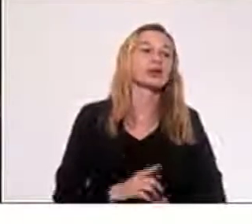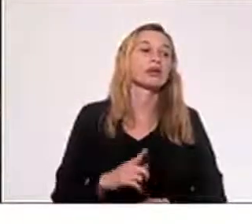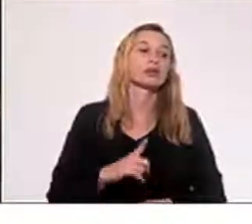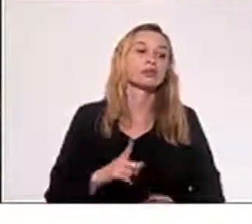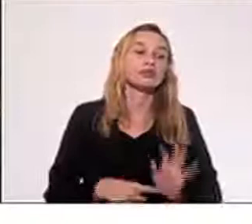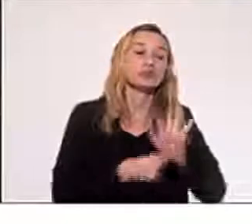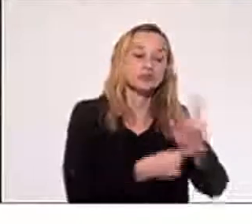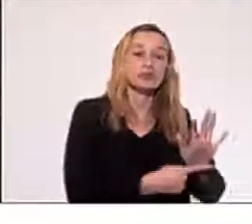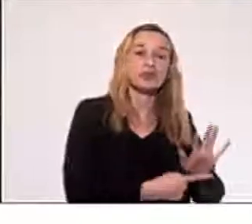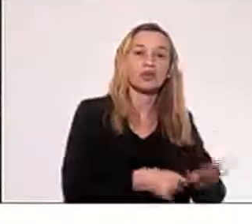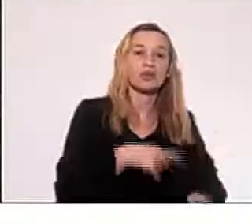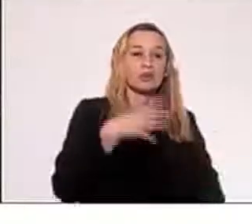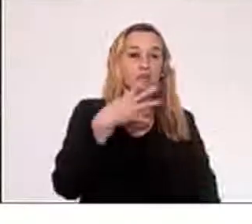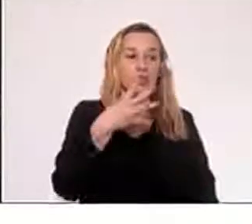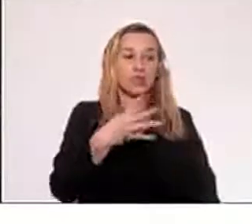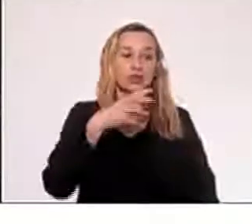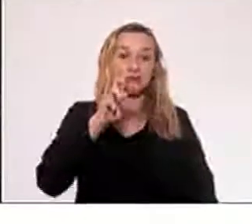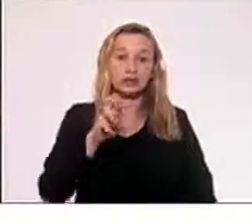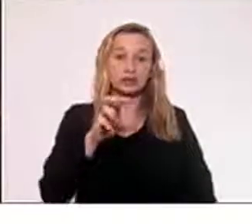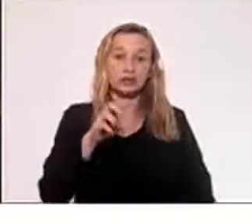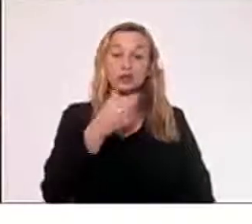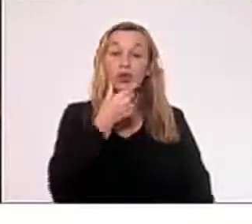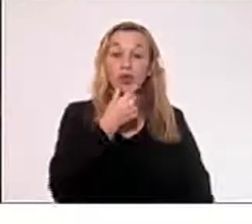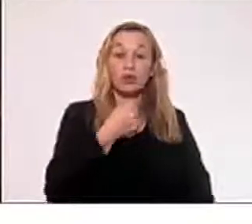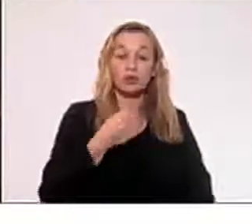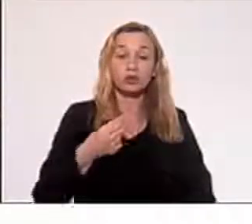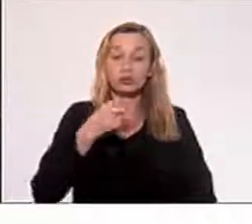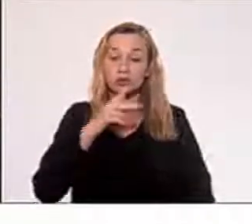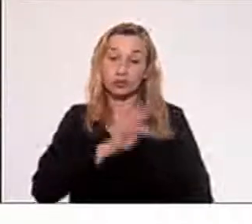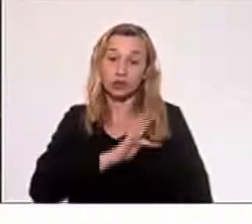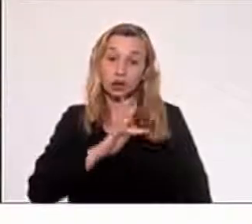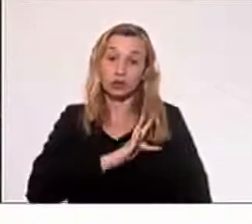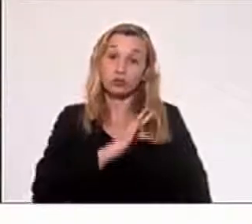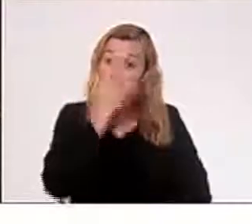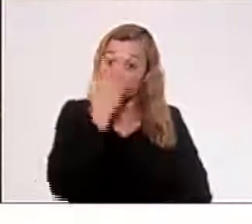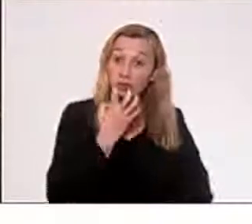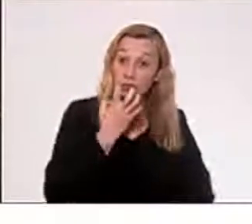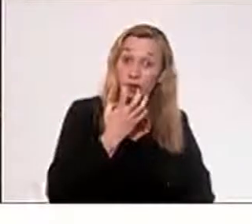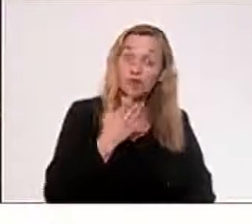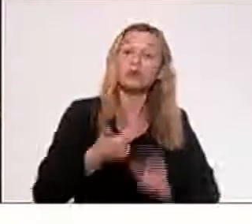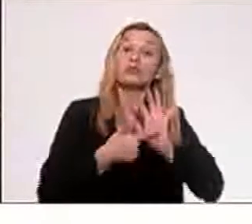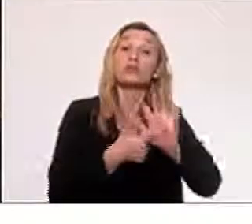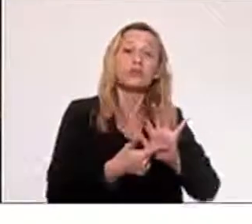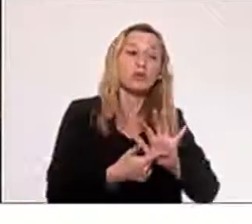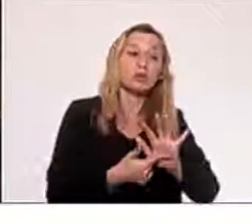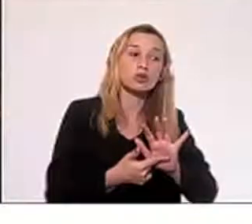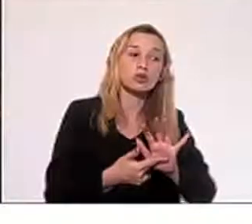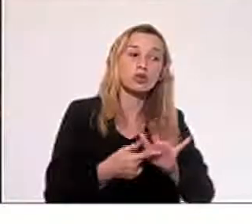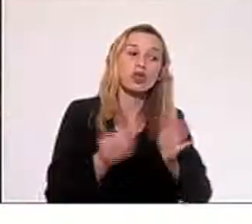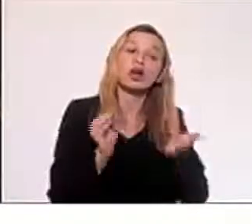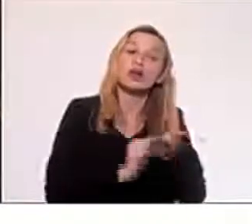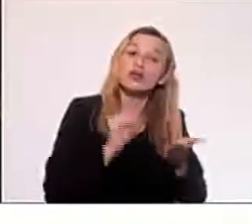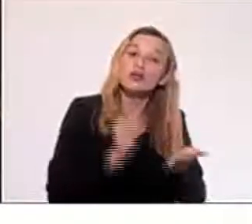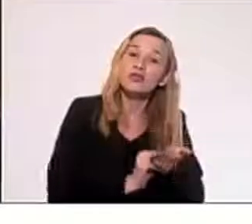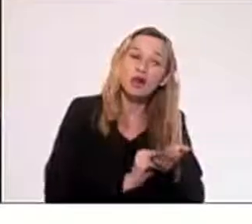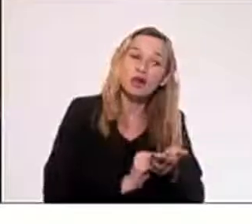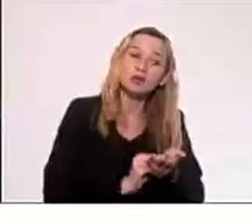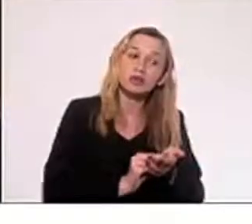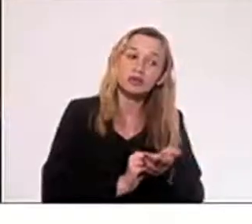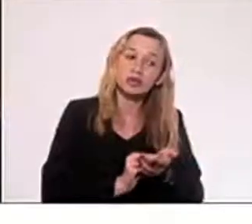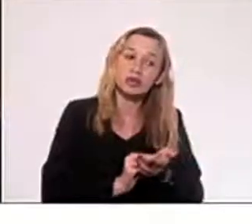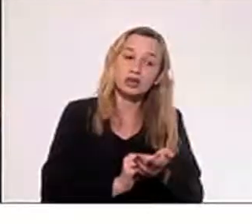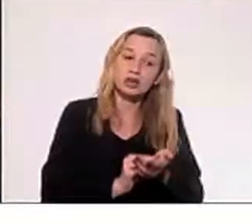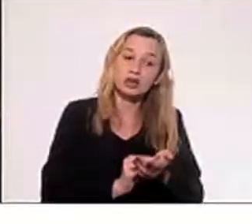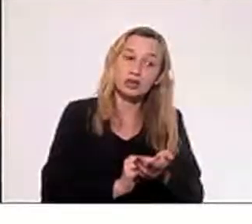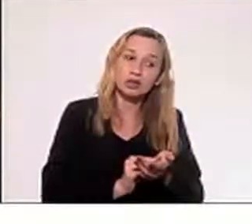homens policiais, isso é grave. Isso demonstra a negligência do governo com relação à